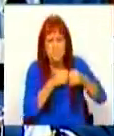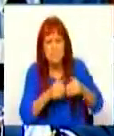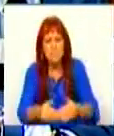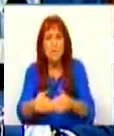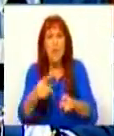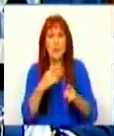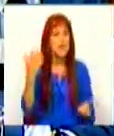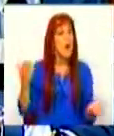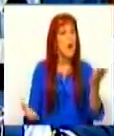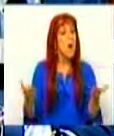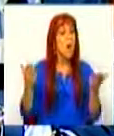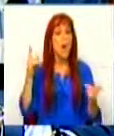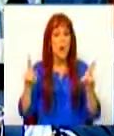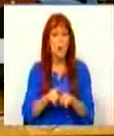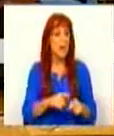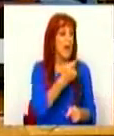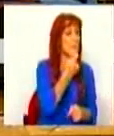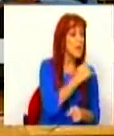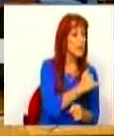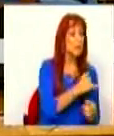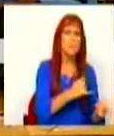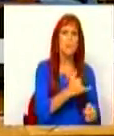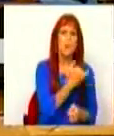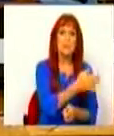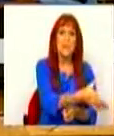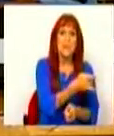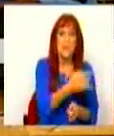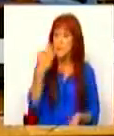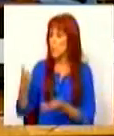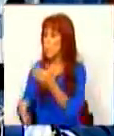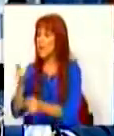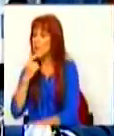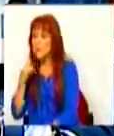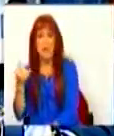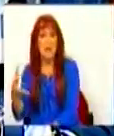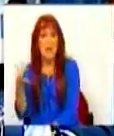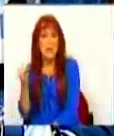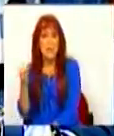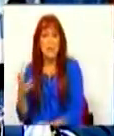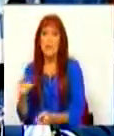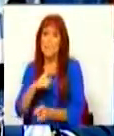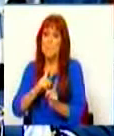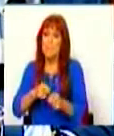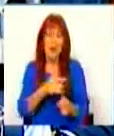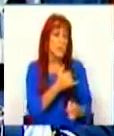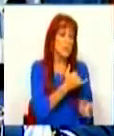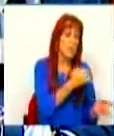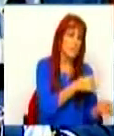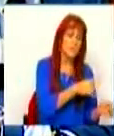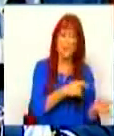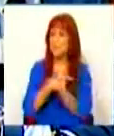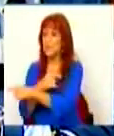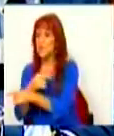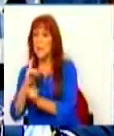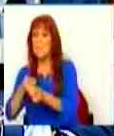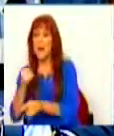disse homólogo, ou seja, abril de 2019, comparando com abril de 18, março de 19, comparando com março de